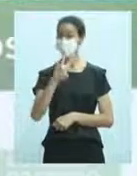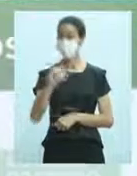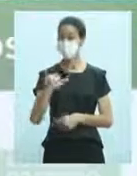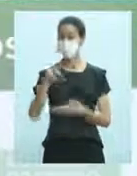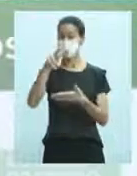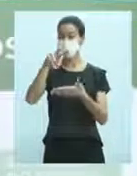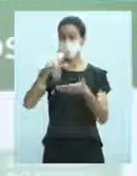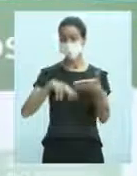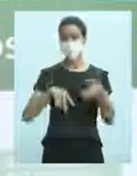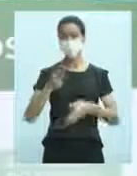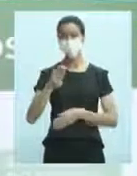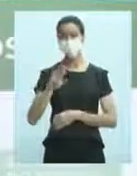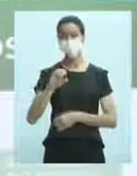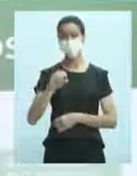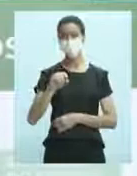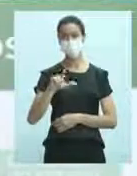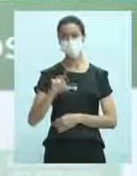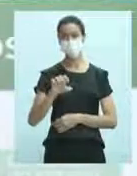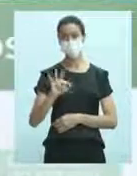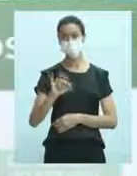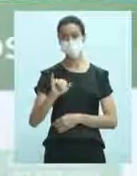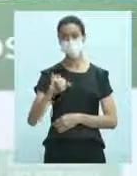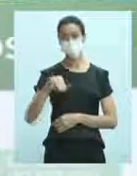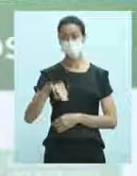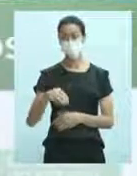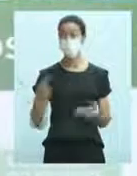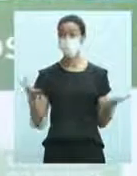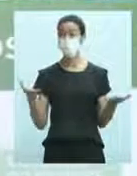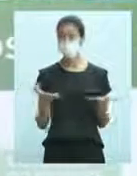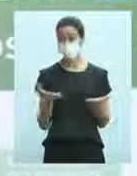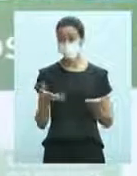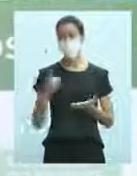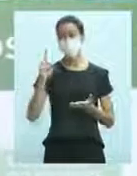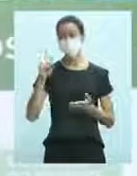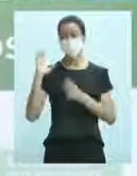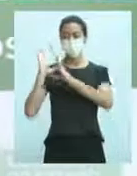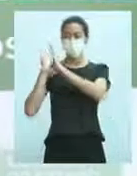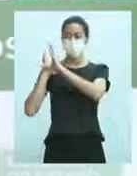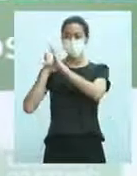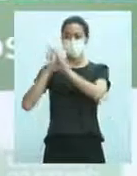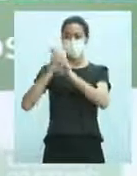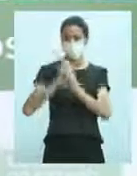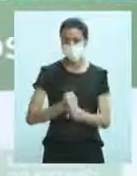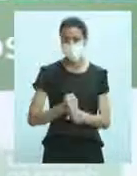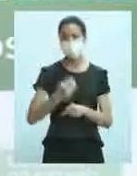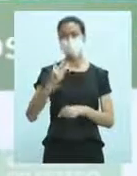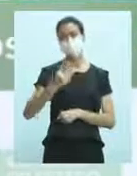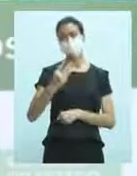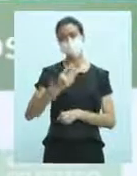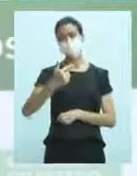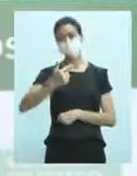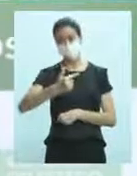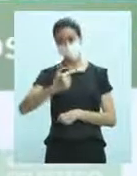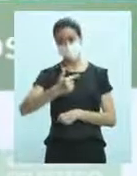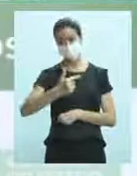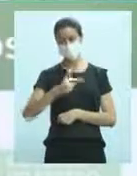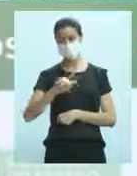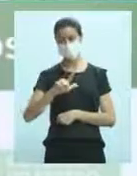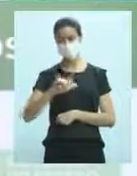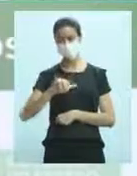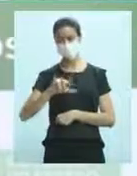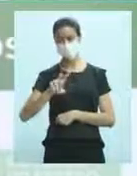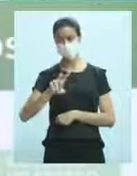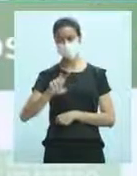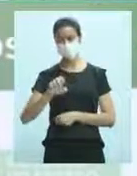boletim do coronavírus essa é a 32ª live bom e mostra claramente